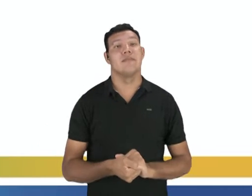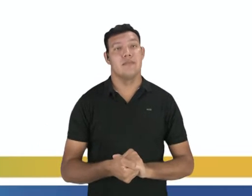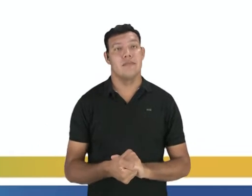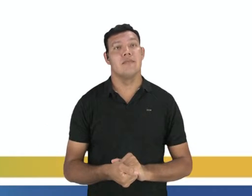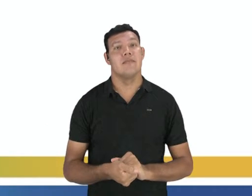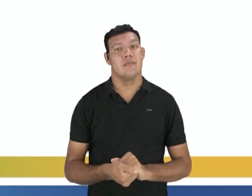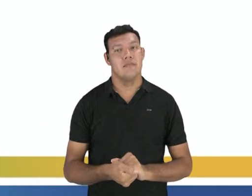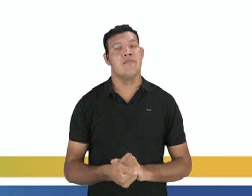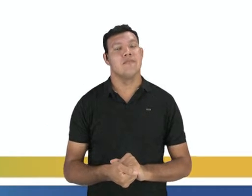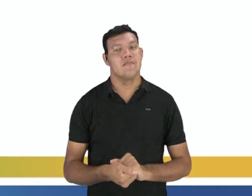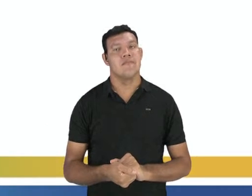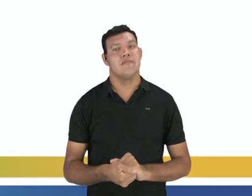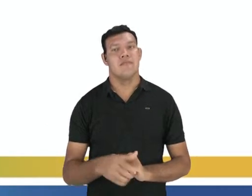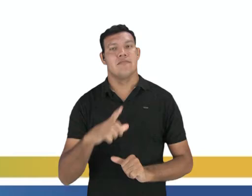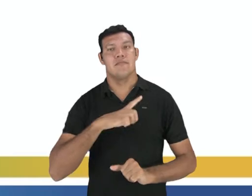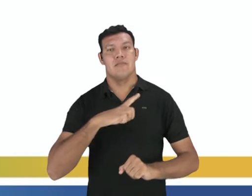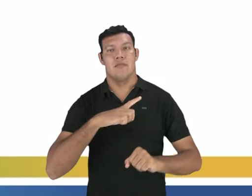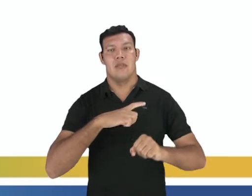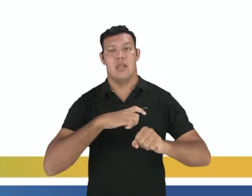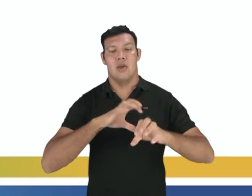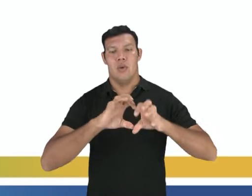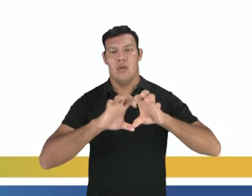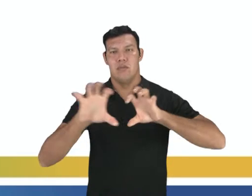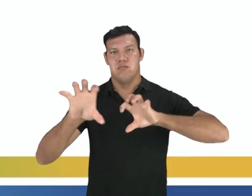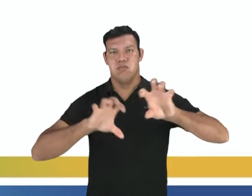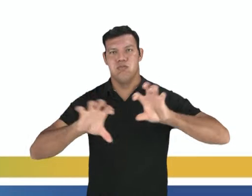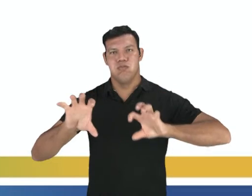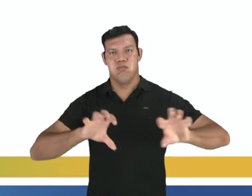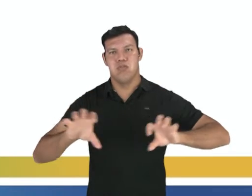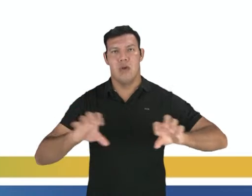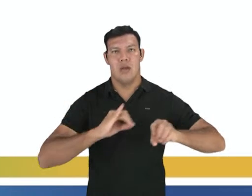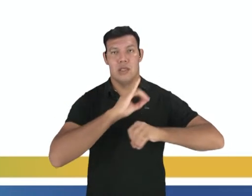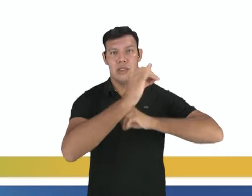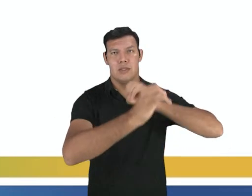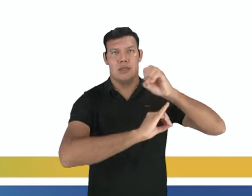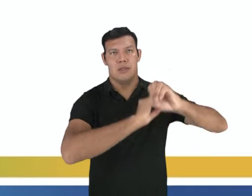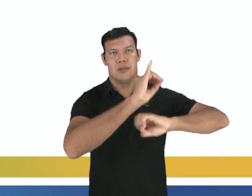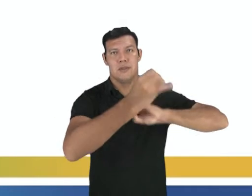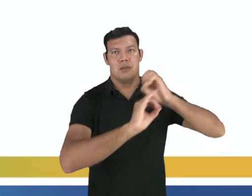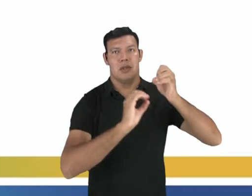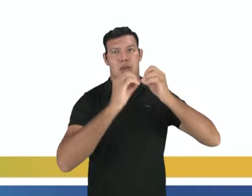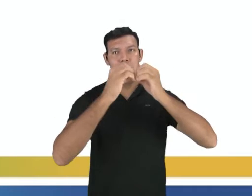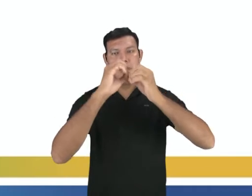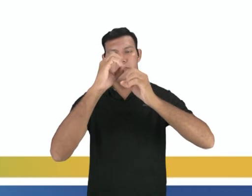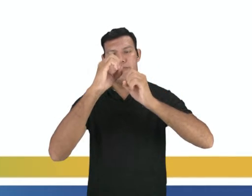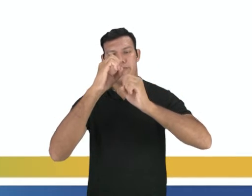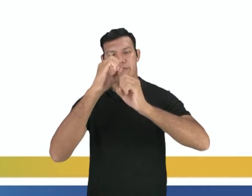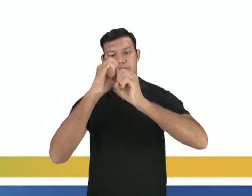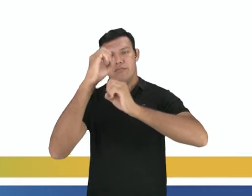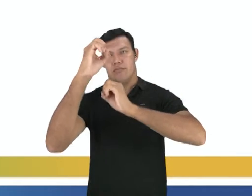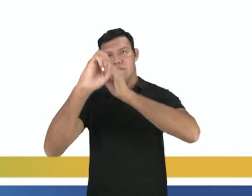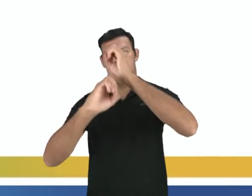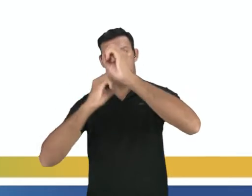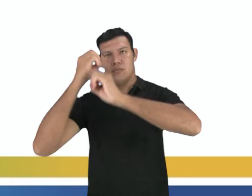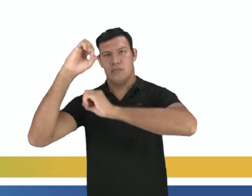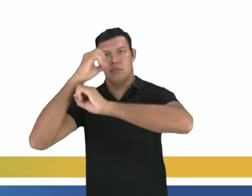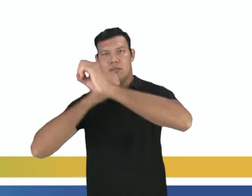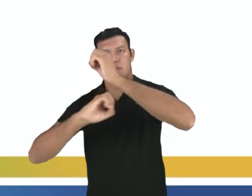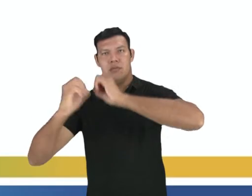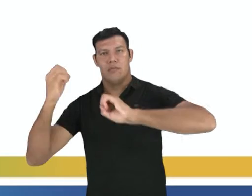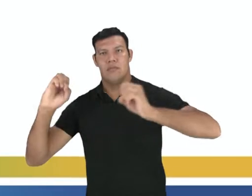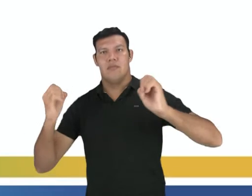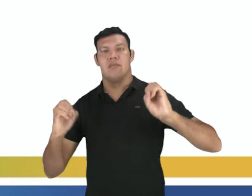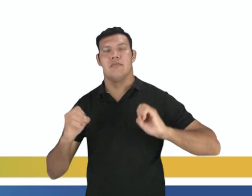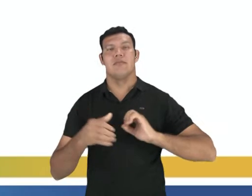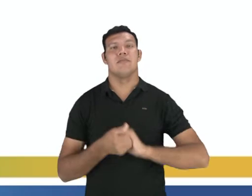sais sofrem dissociação, ou seja, os íons que formam essas substâncias em meio aquoso liberam